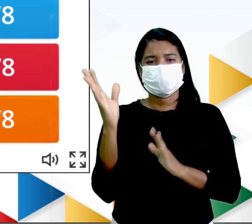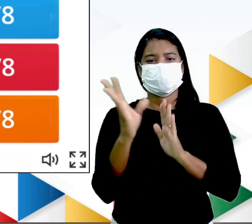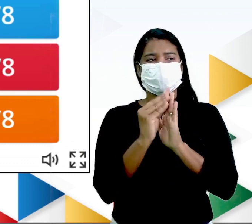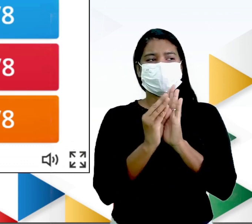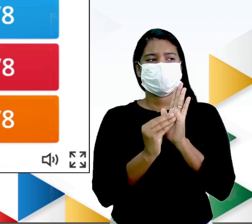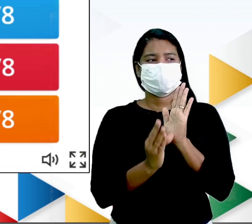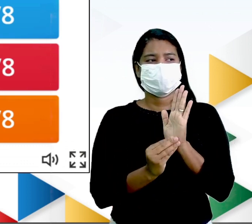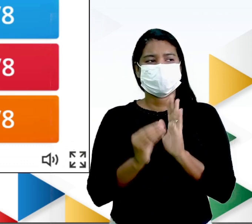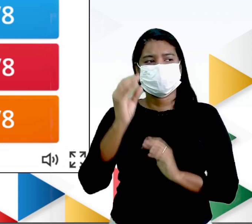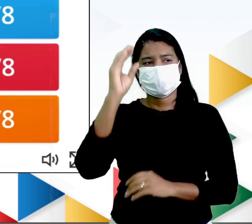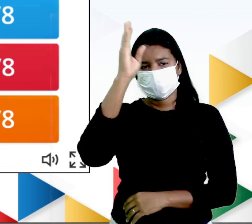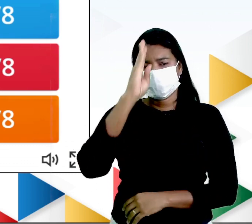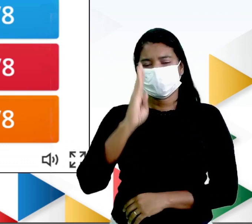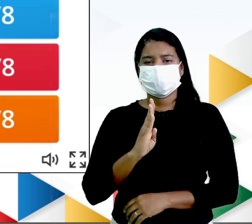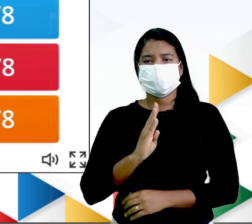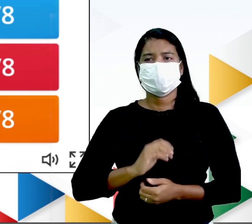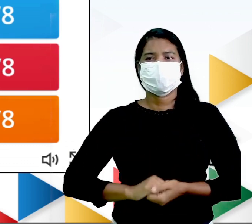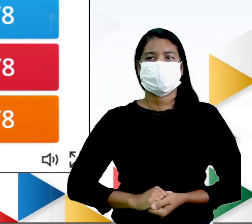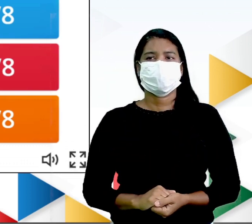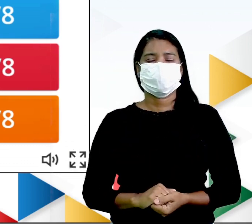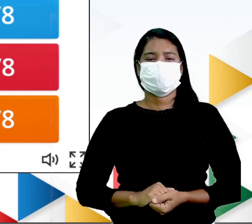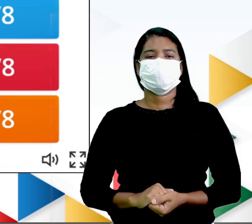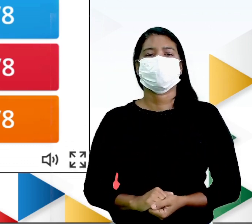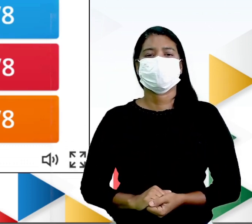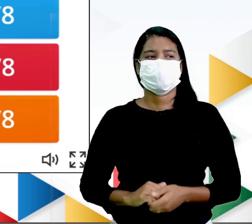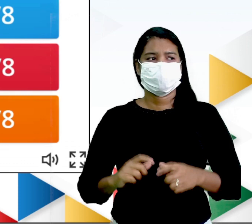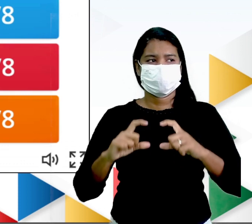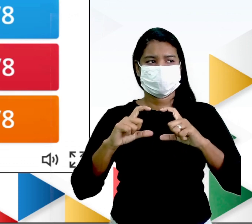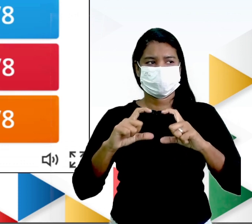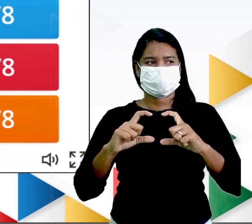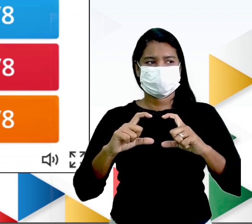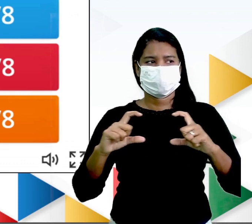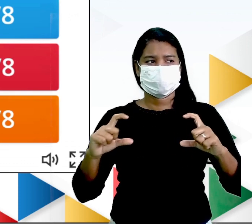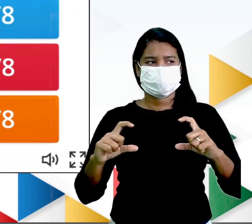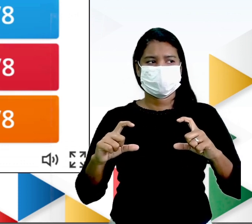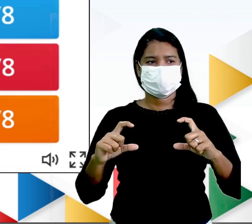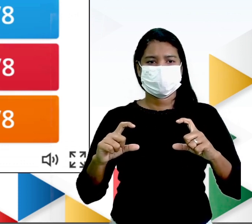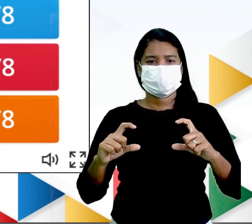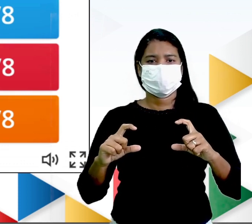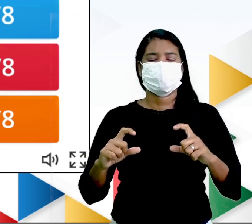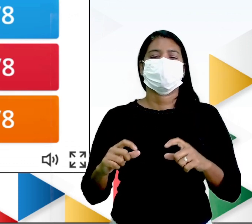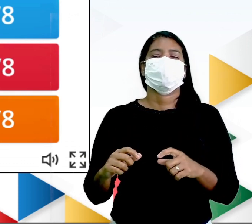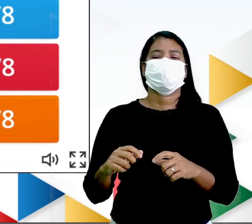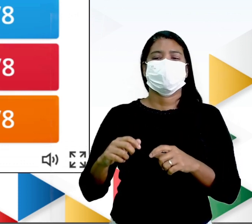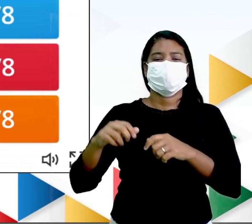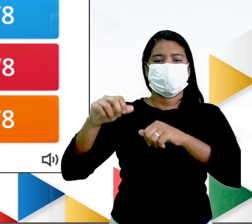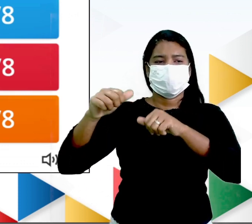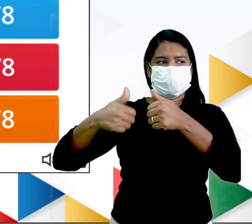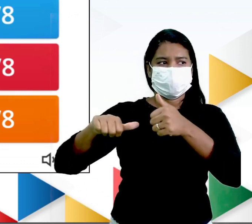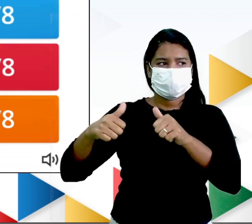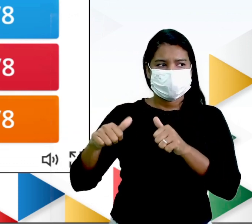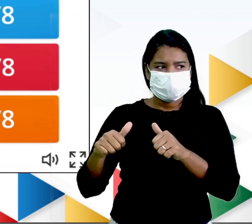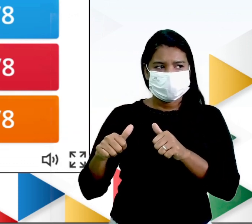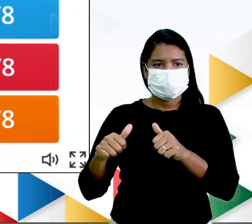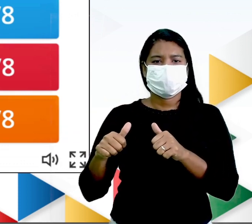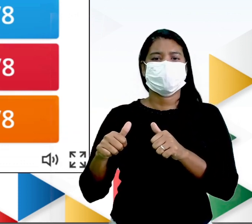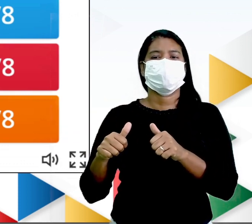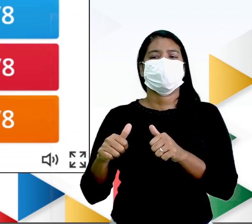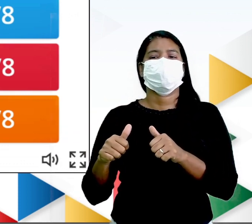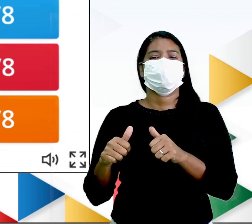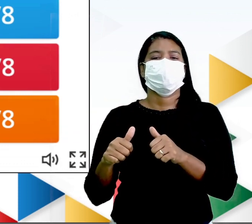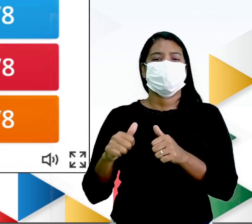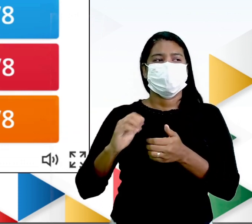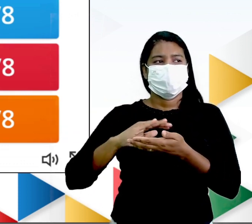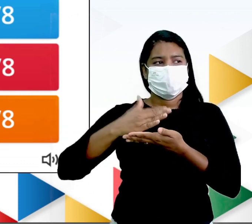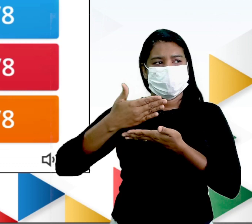é gratuito. Entra aí, por favor, na barra superior de pesquisa do teu computador ou lá no teu celular, no tablet ou no